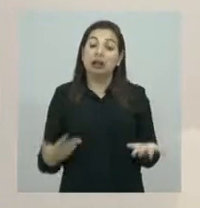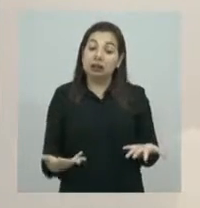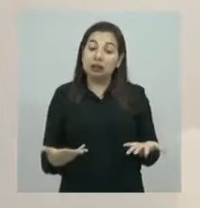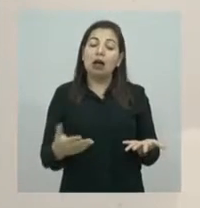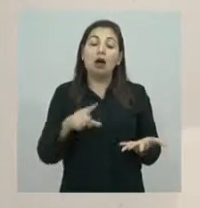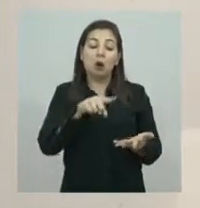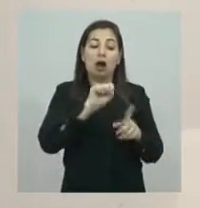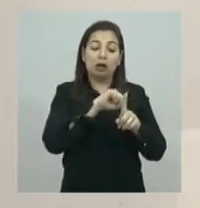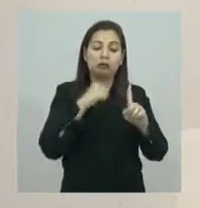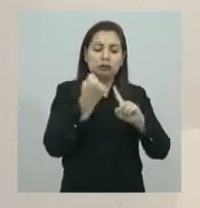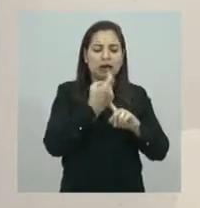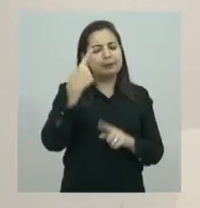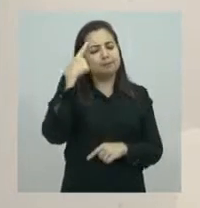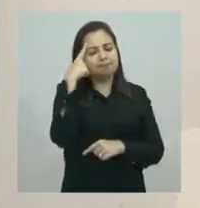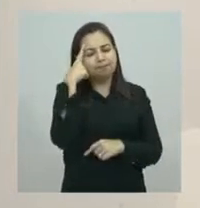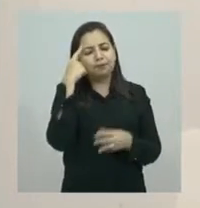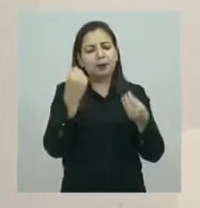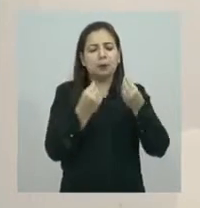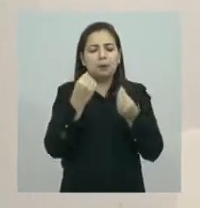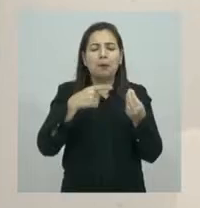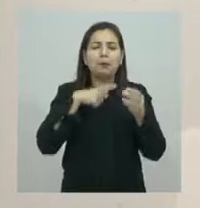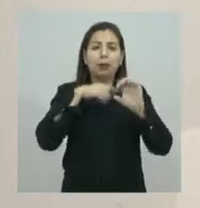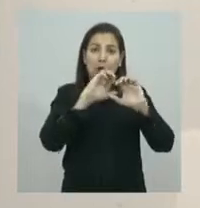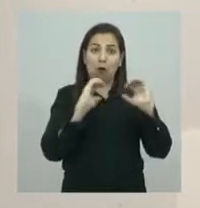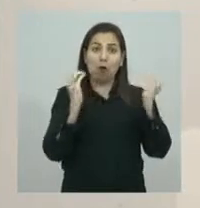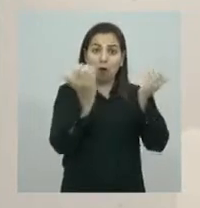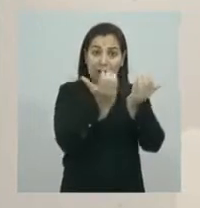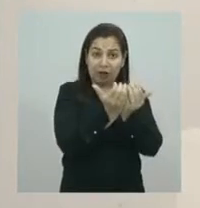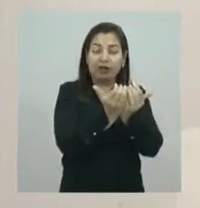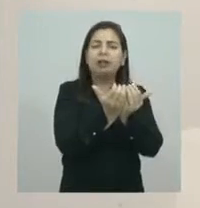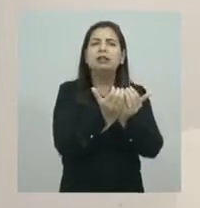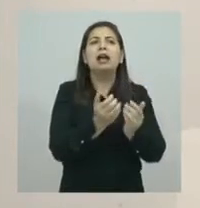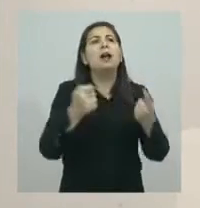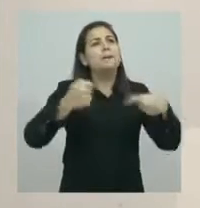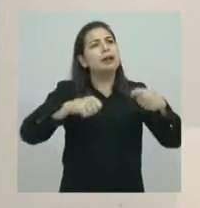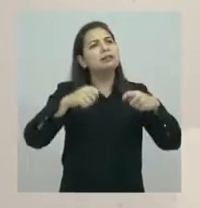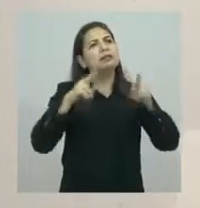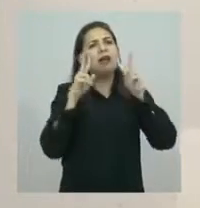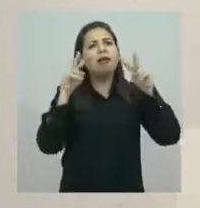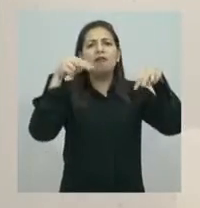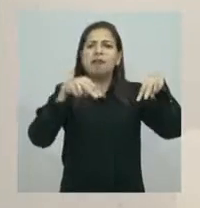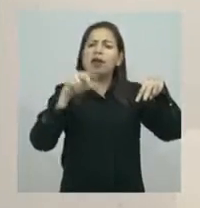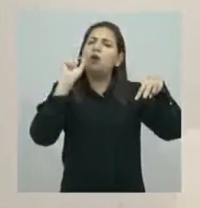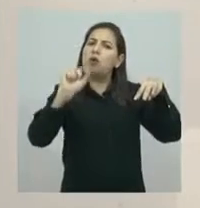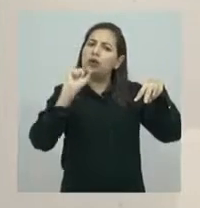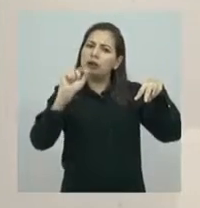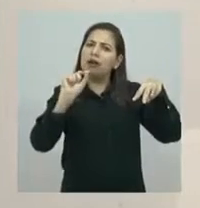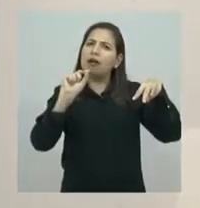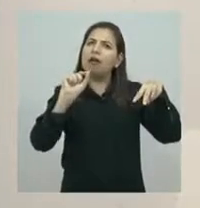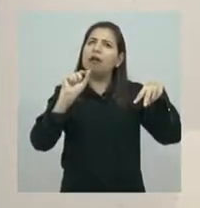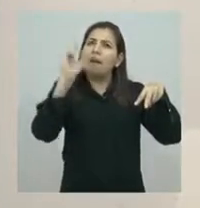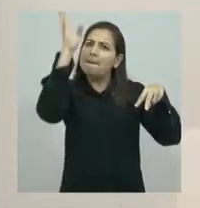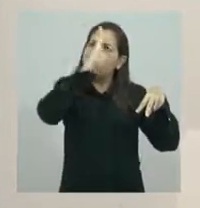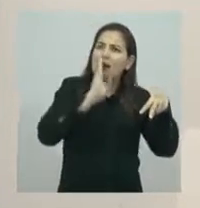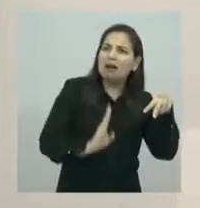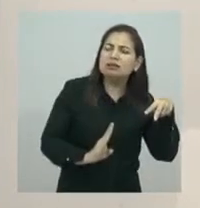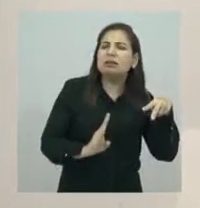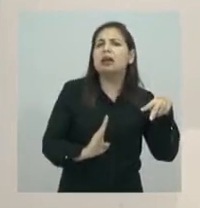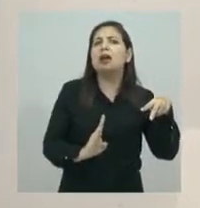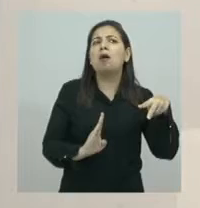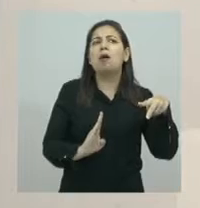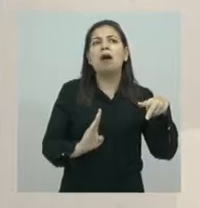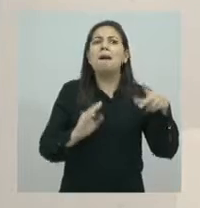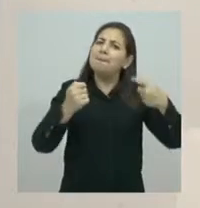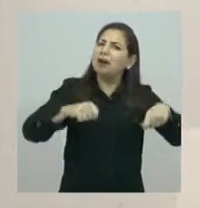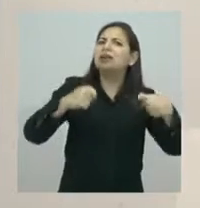terceira conferência de Durban, o Brasil teve um reconhecimento de que o país tem essa dívida